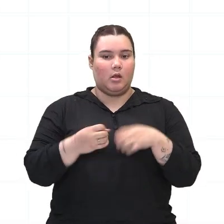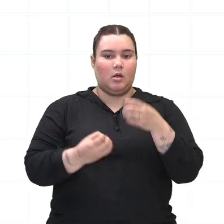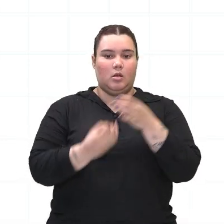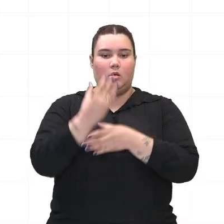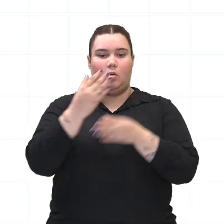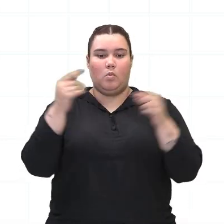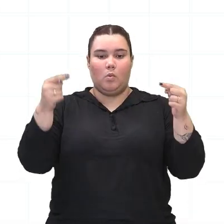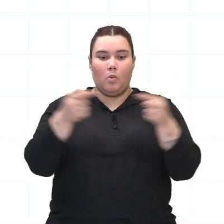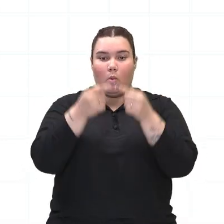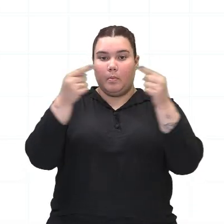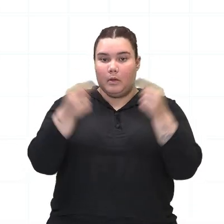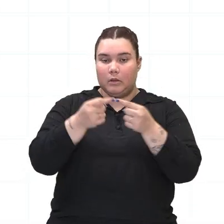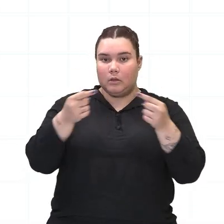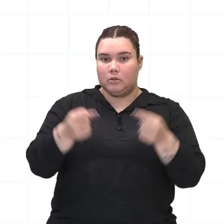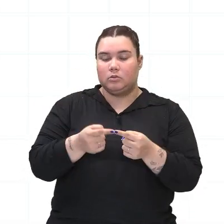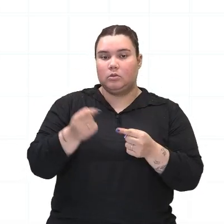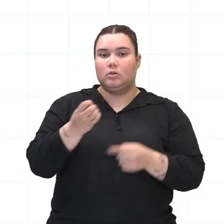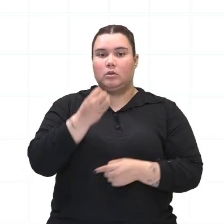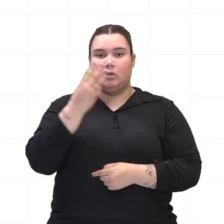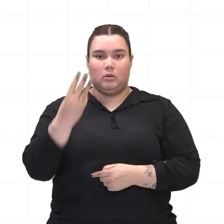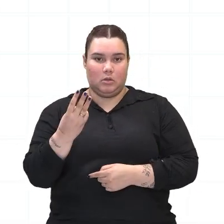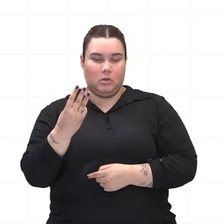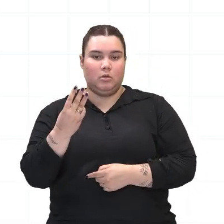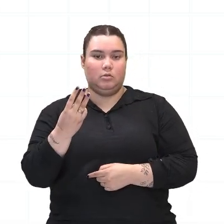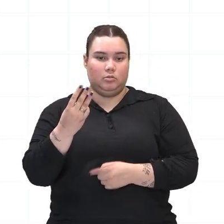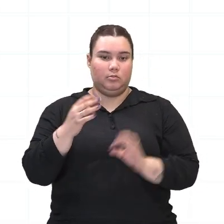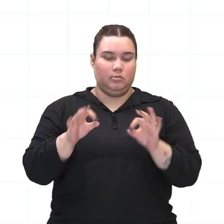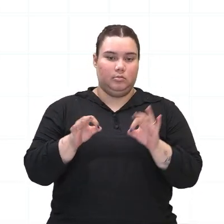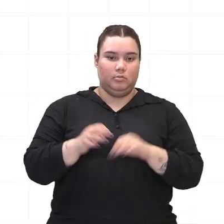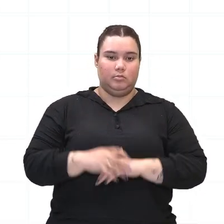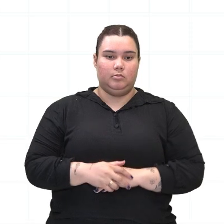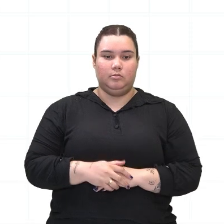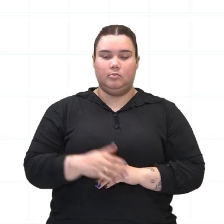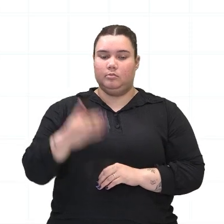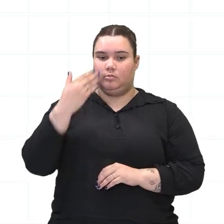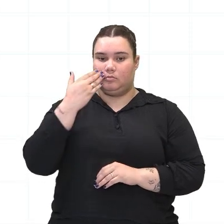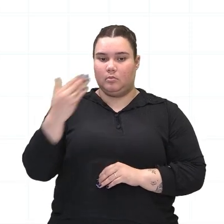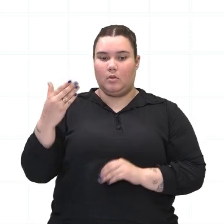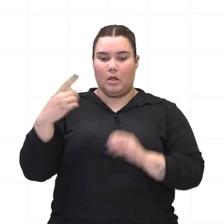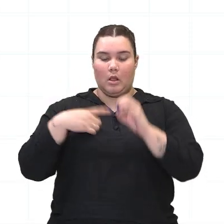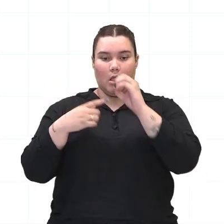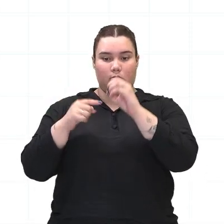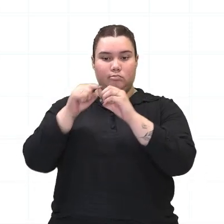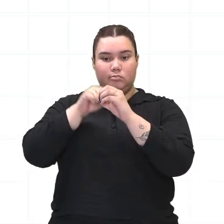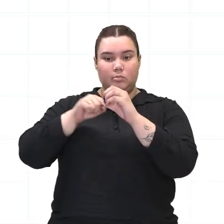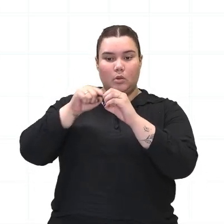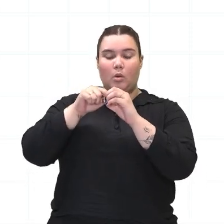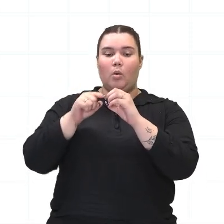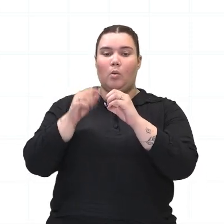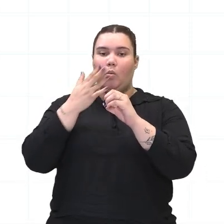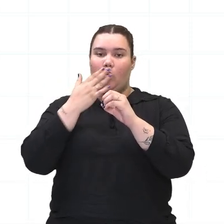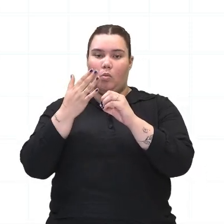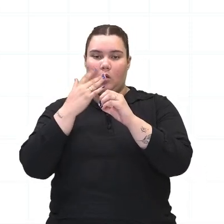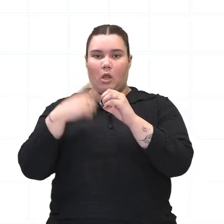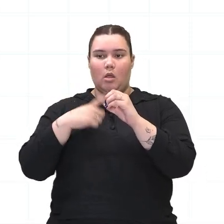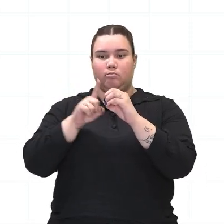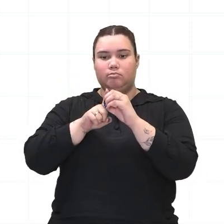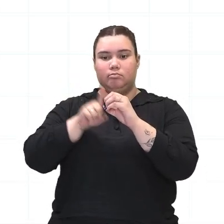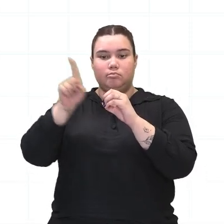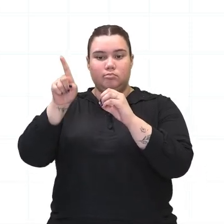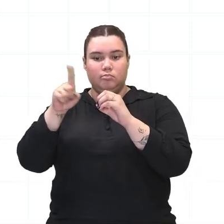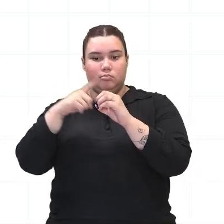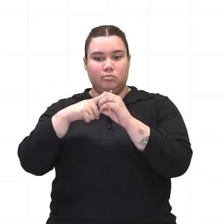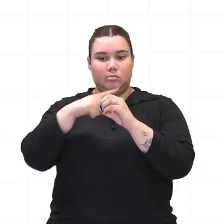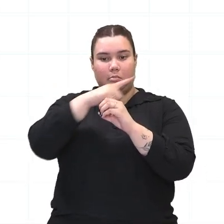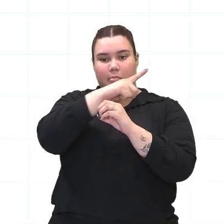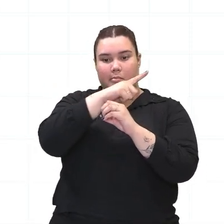encontrar combinações de tríade. Então, bem no meio da estrela, eu consigo combinar. E essas cores, elas